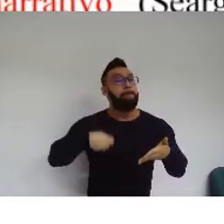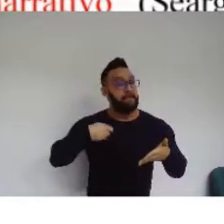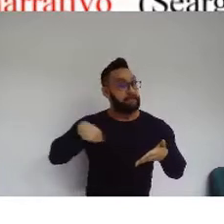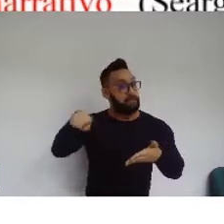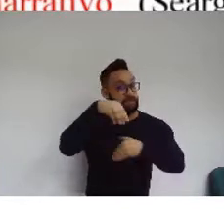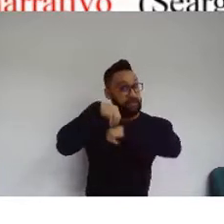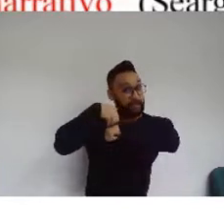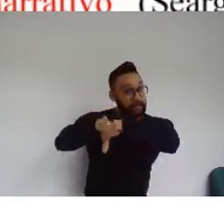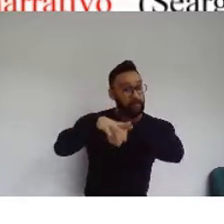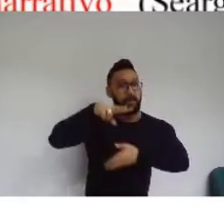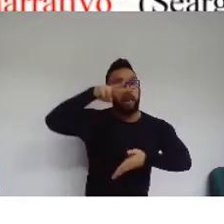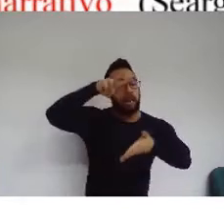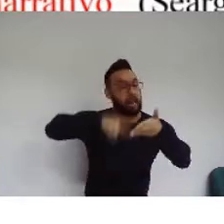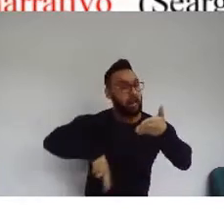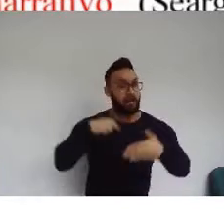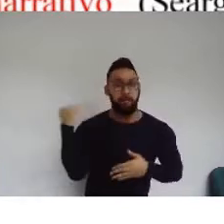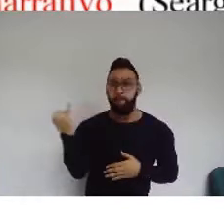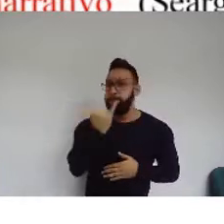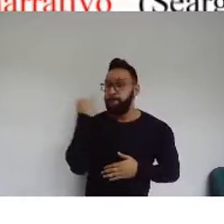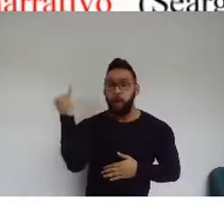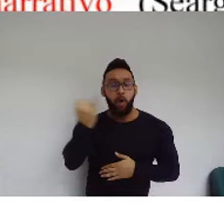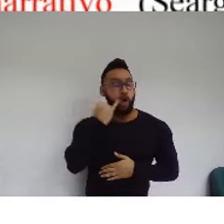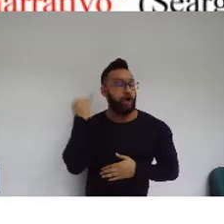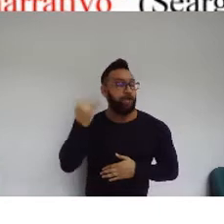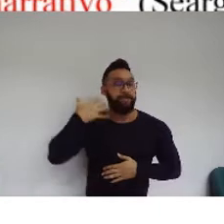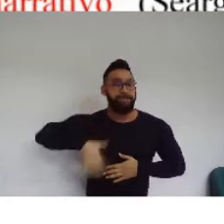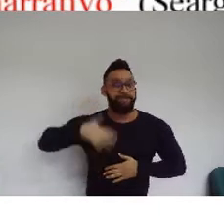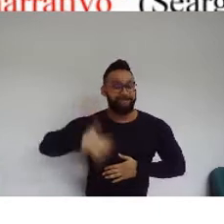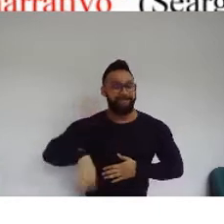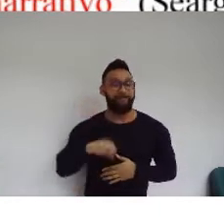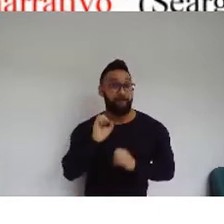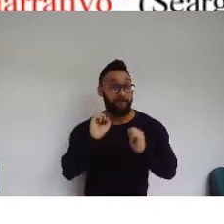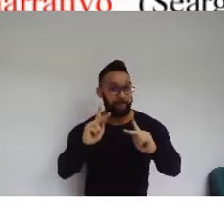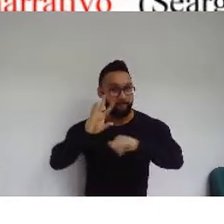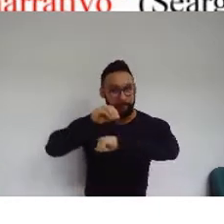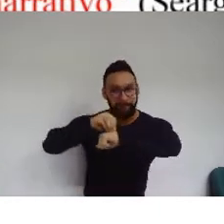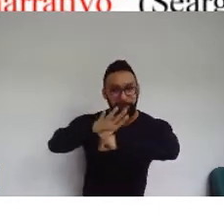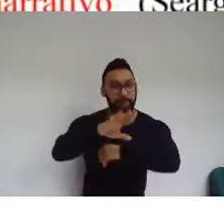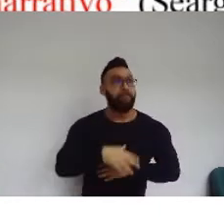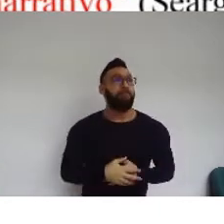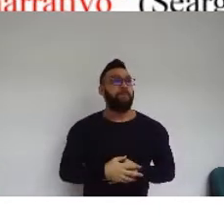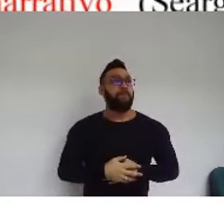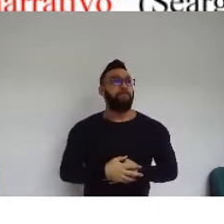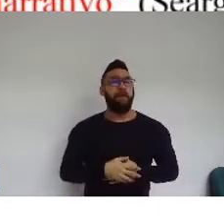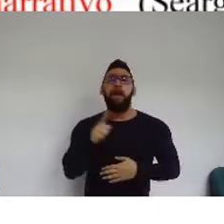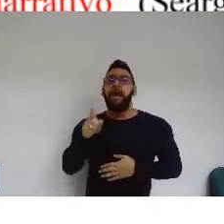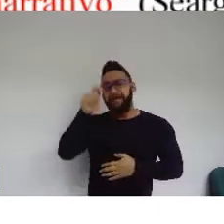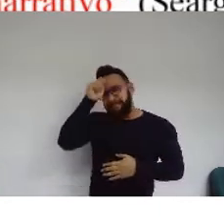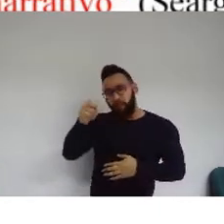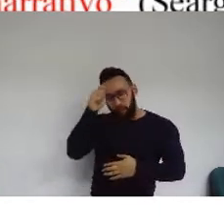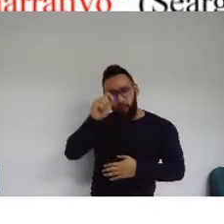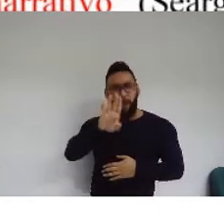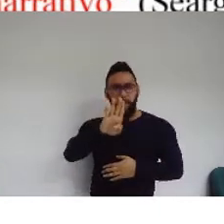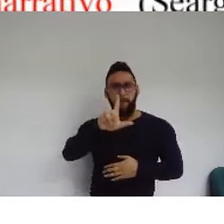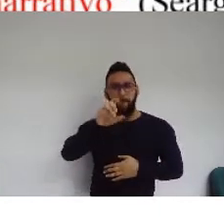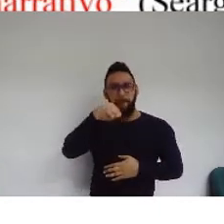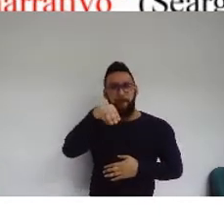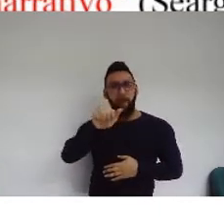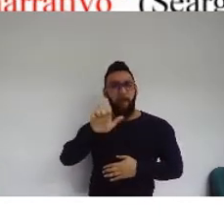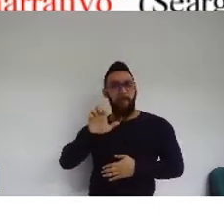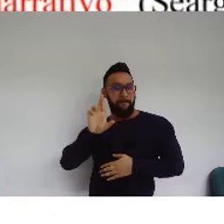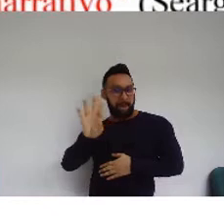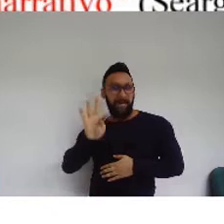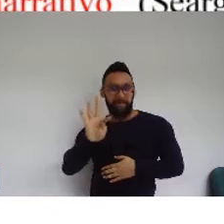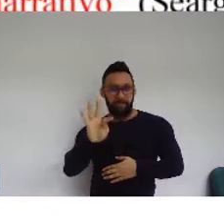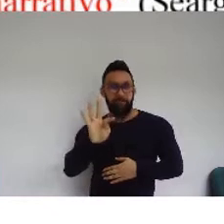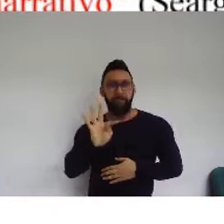acho um livro precioso. Então, o que ele faz? ele ressalta que os textos,